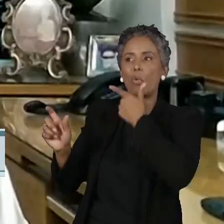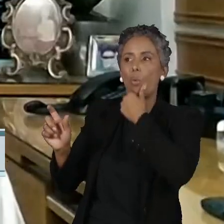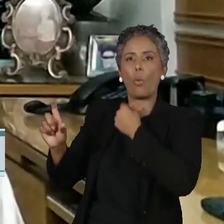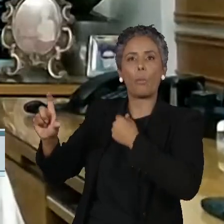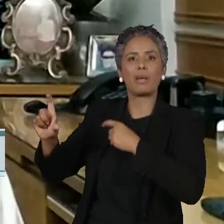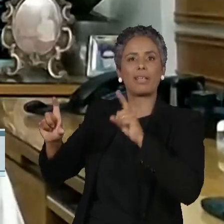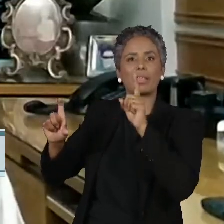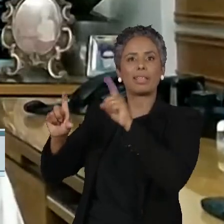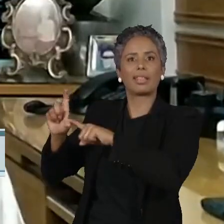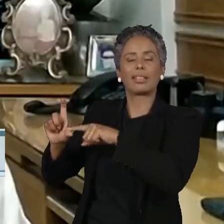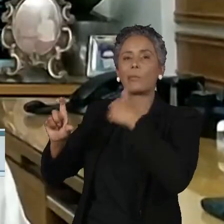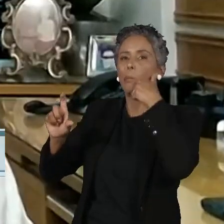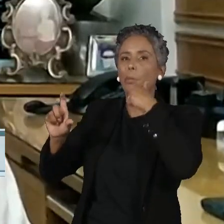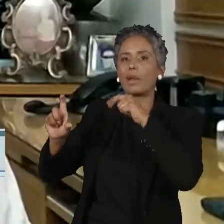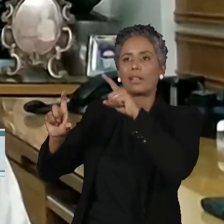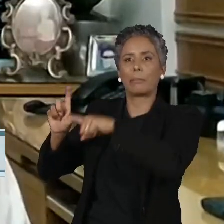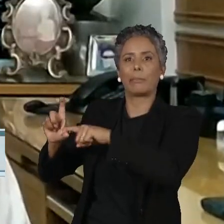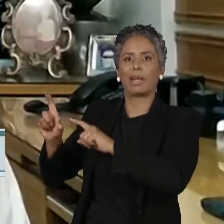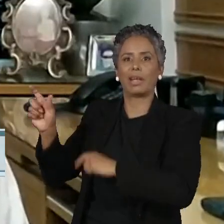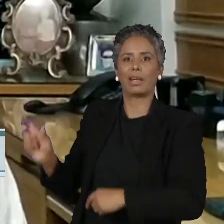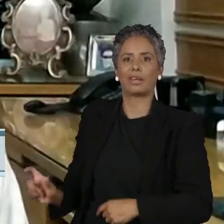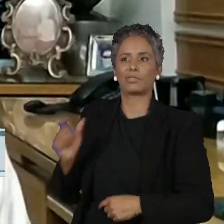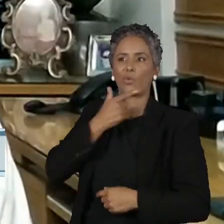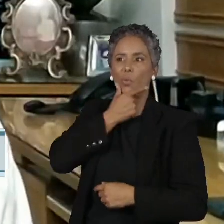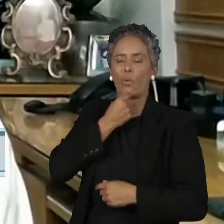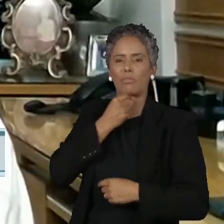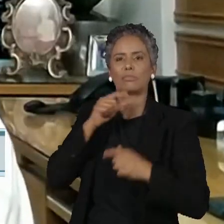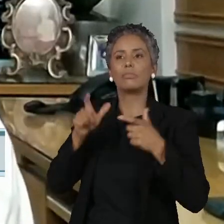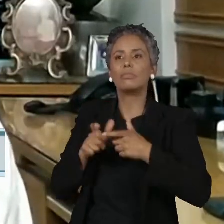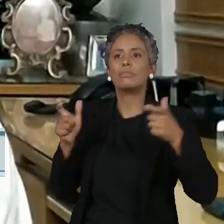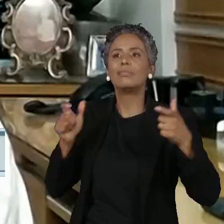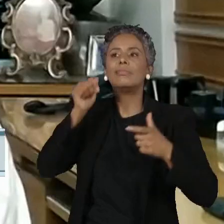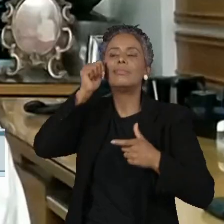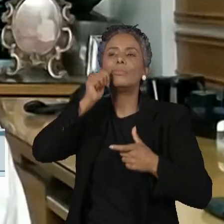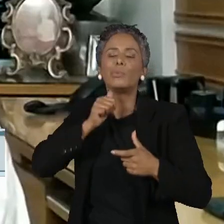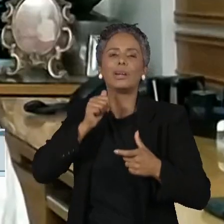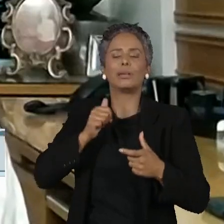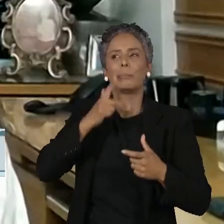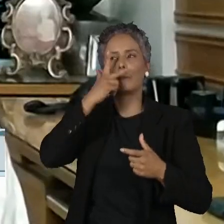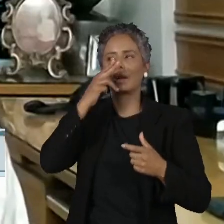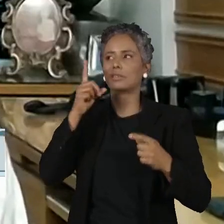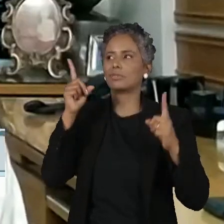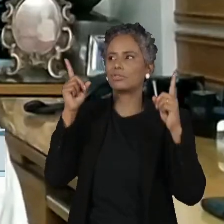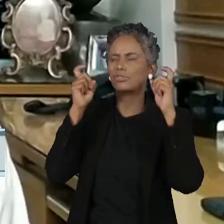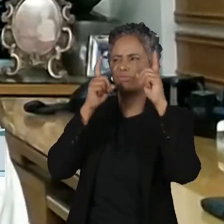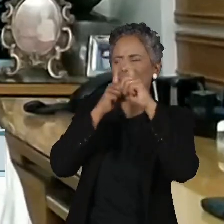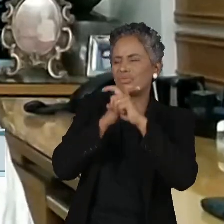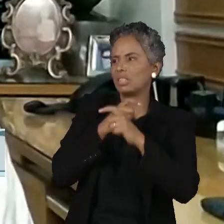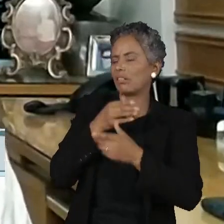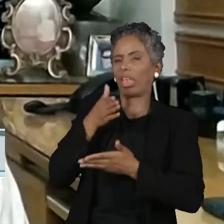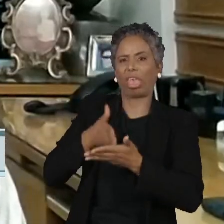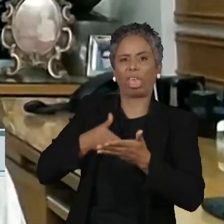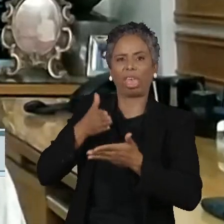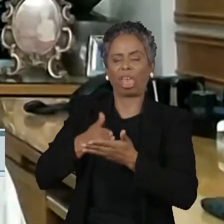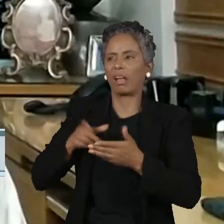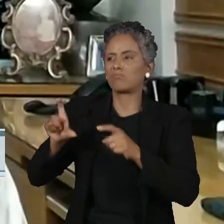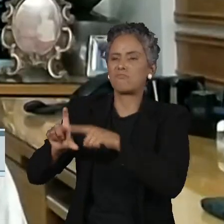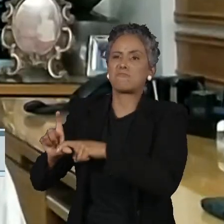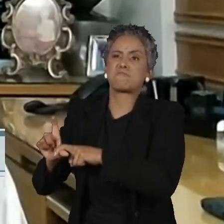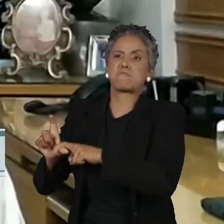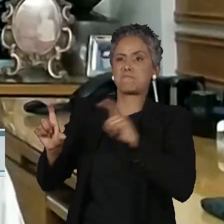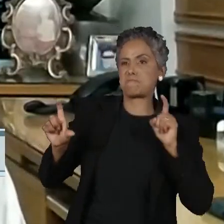elas, maioria delas, tem dificuldade ainda em romper com esse vínculo emocional e serem de